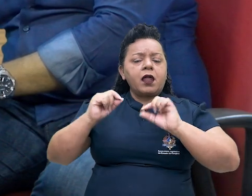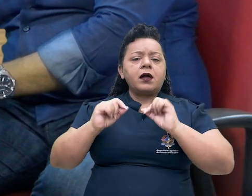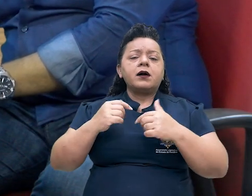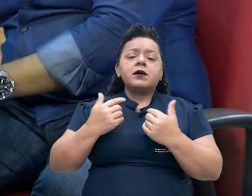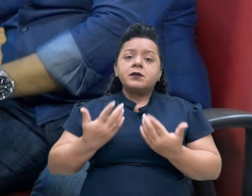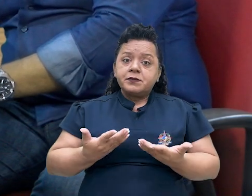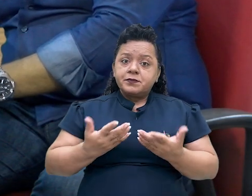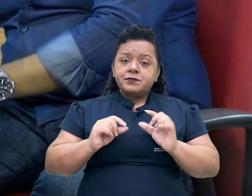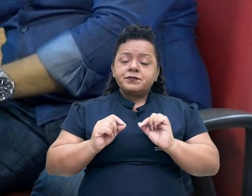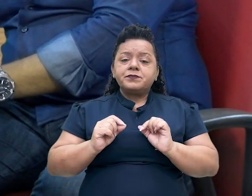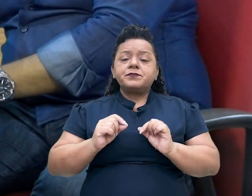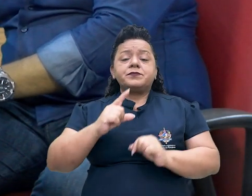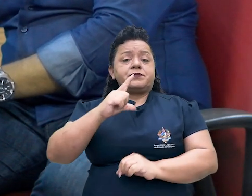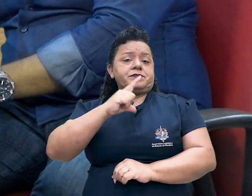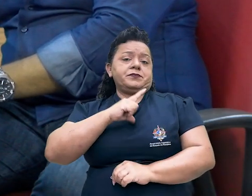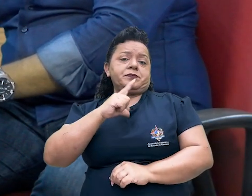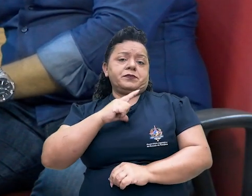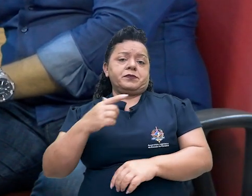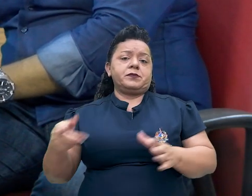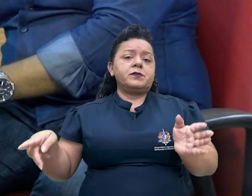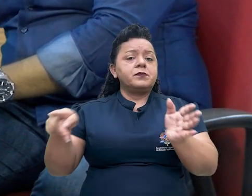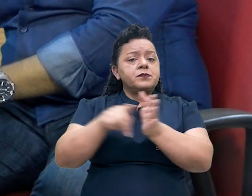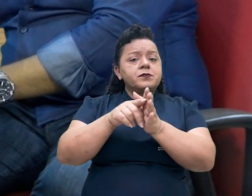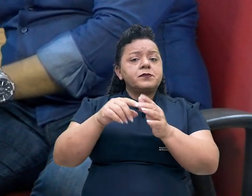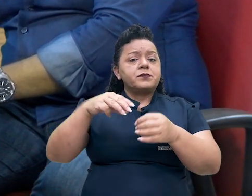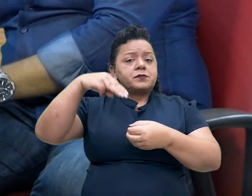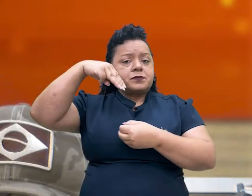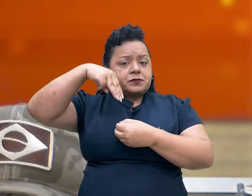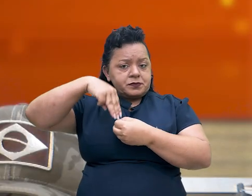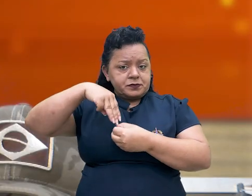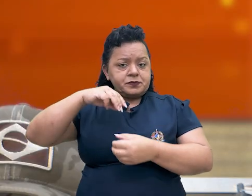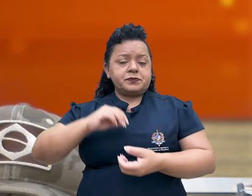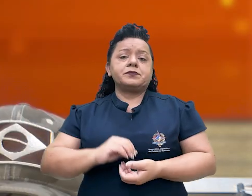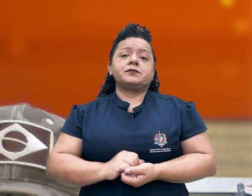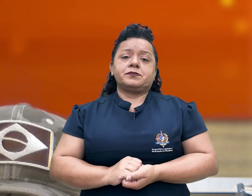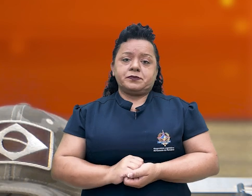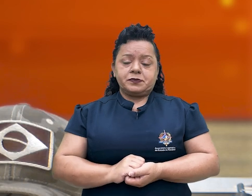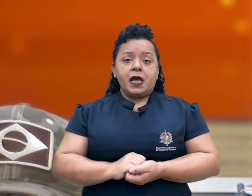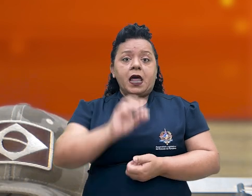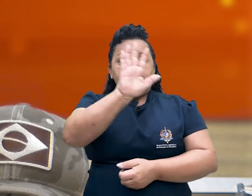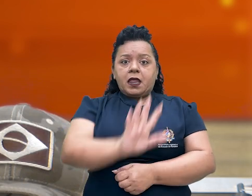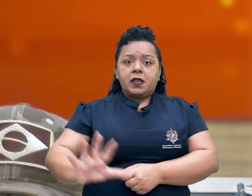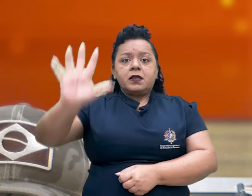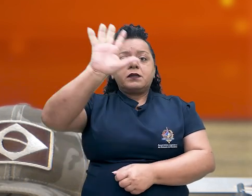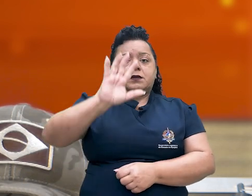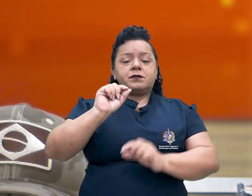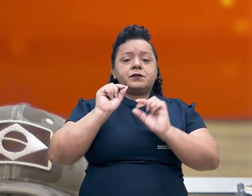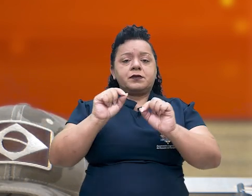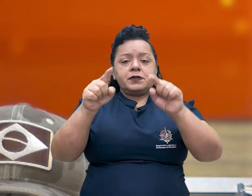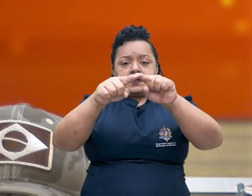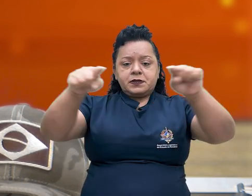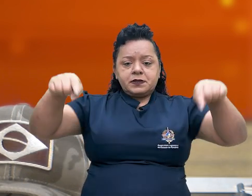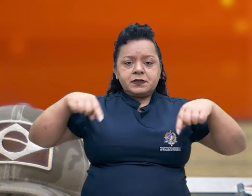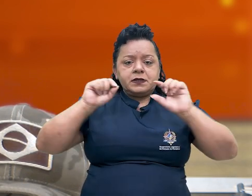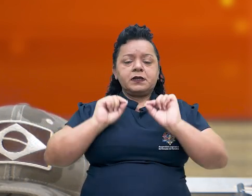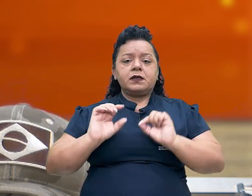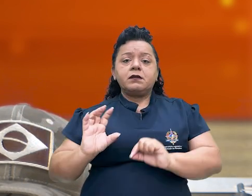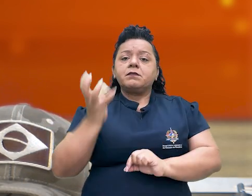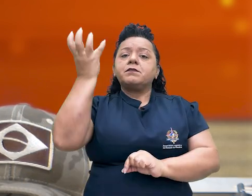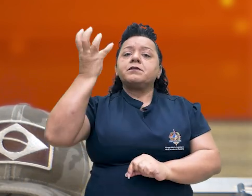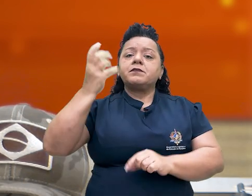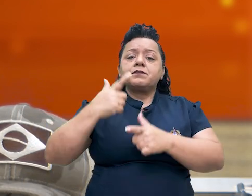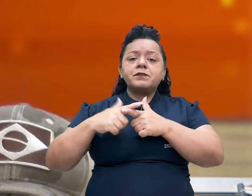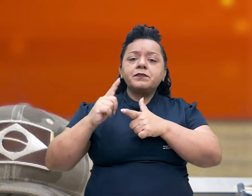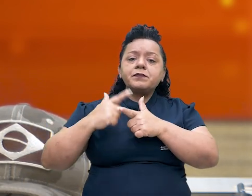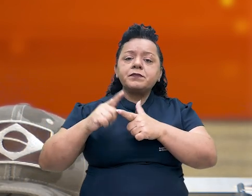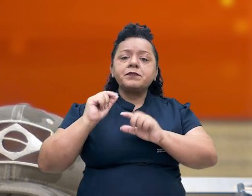instituições para discutir o o assunto é essa é interna da da do município aess é só o município é a nacional é